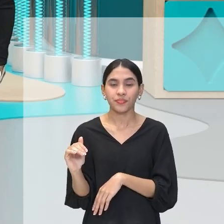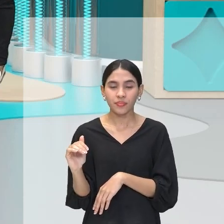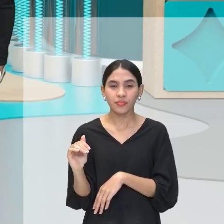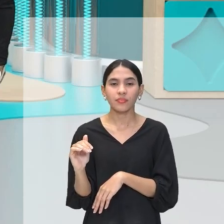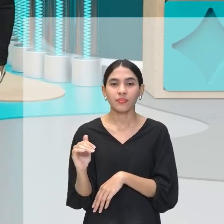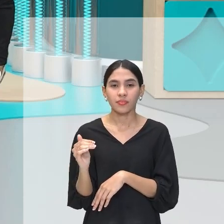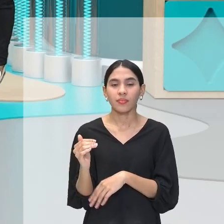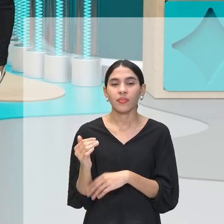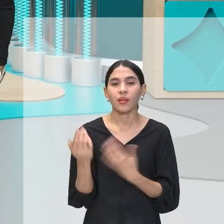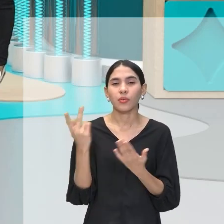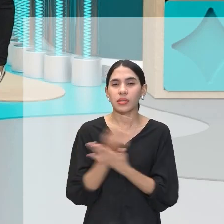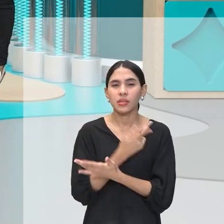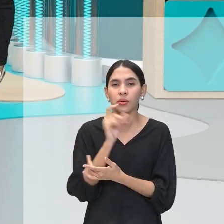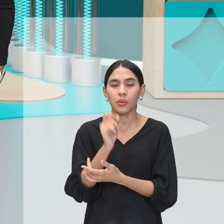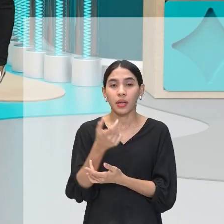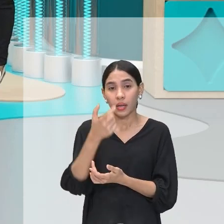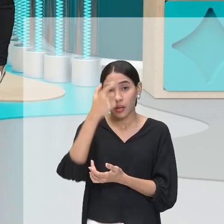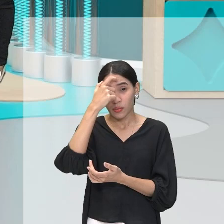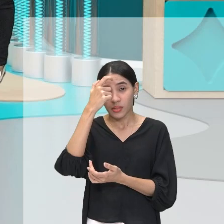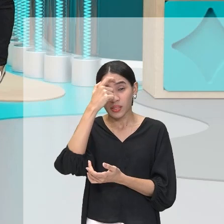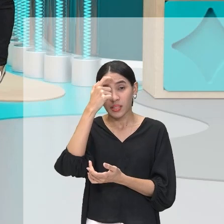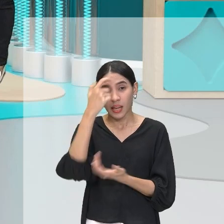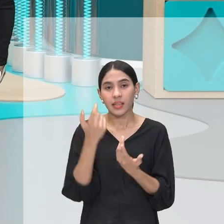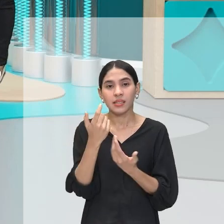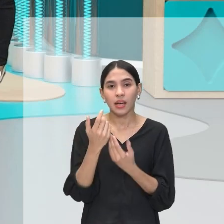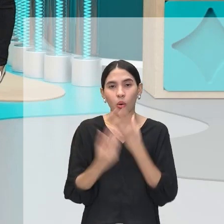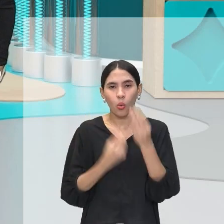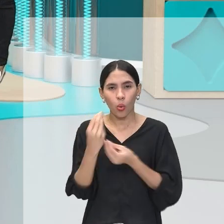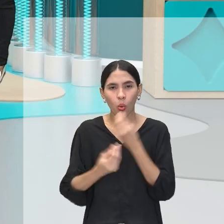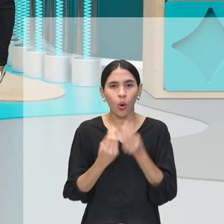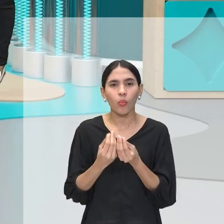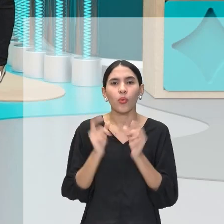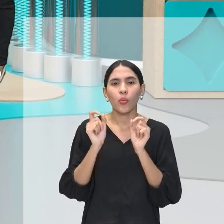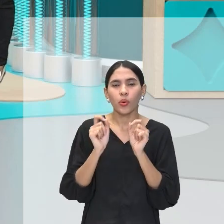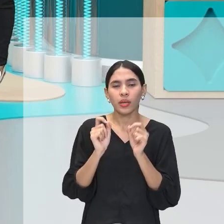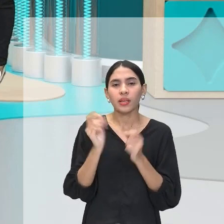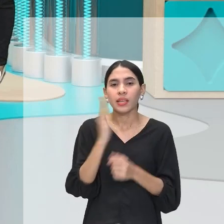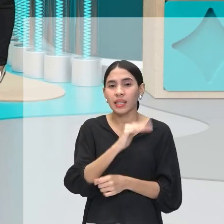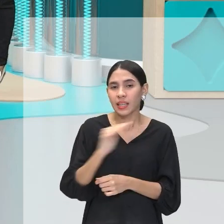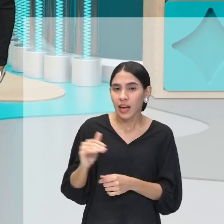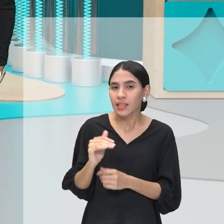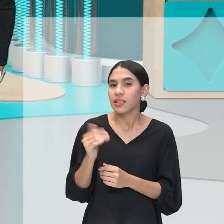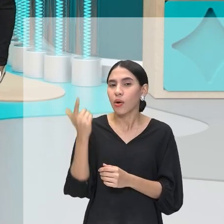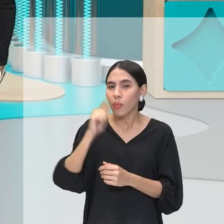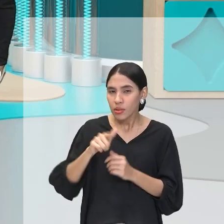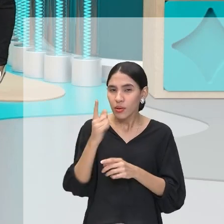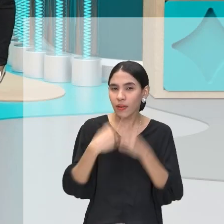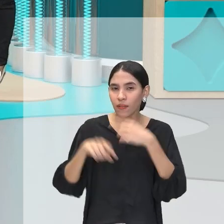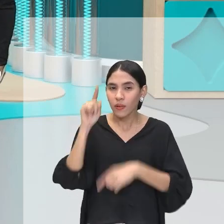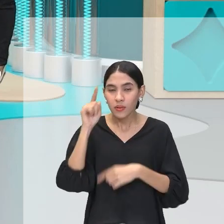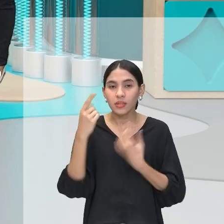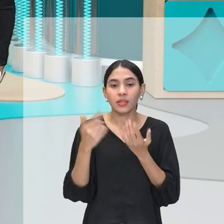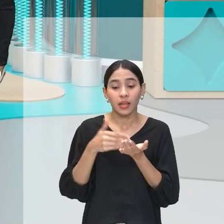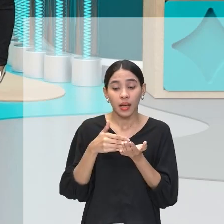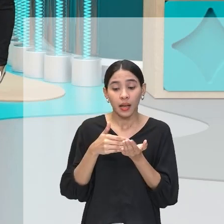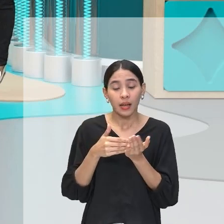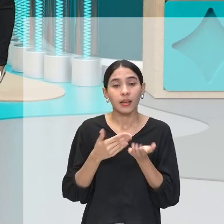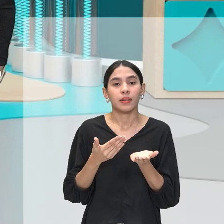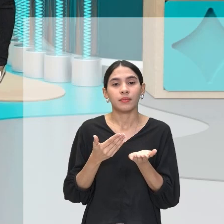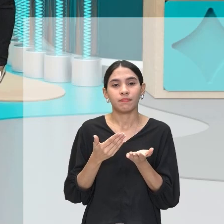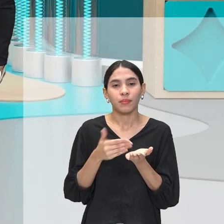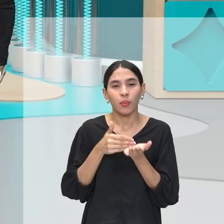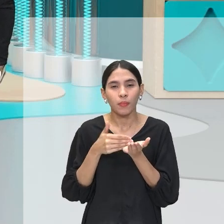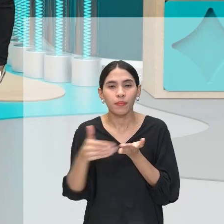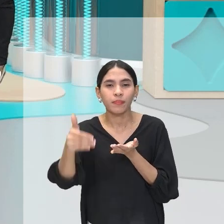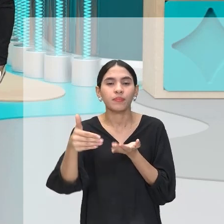essa concepção sobre a infância se efetivou. Então, a partir daí, é que elas, as crianças, passam,